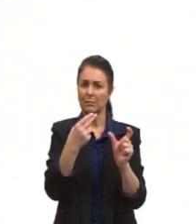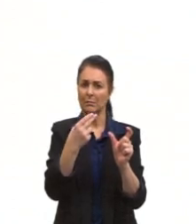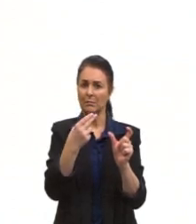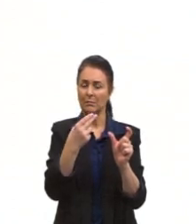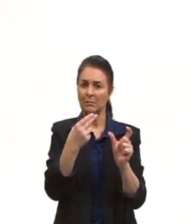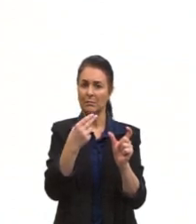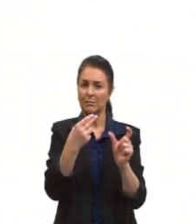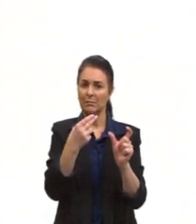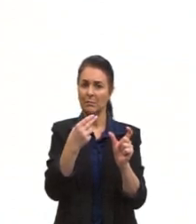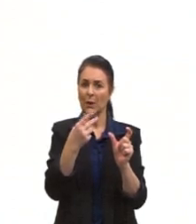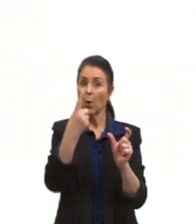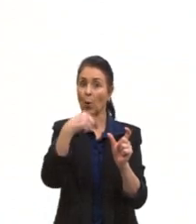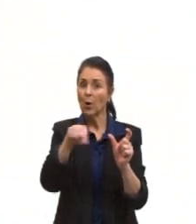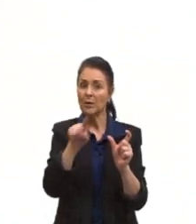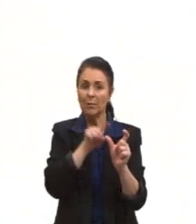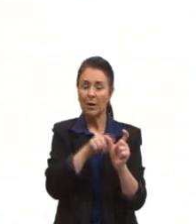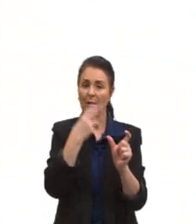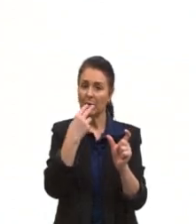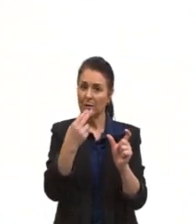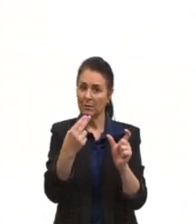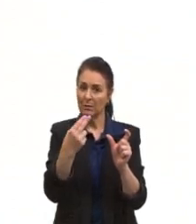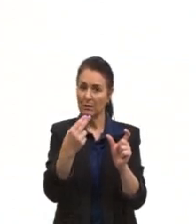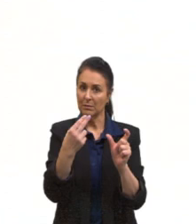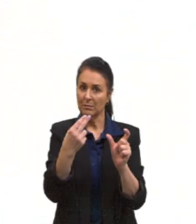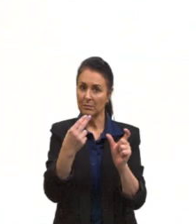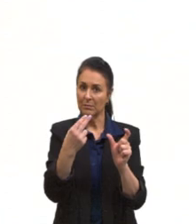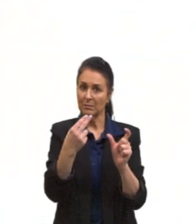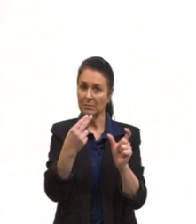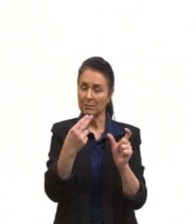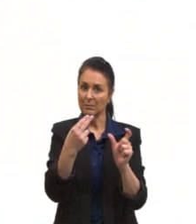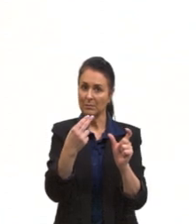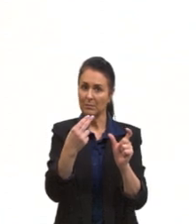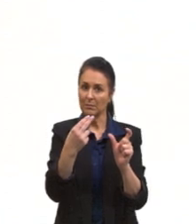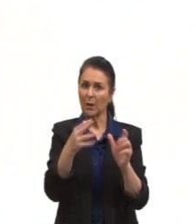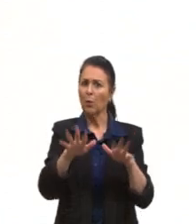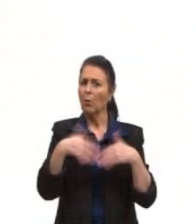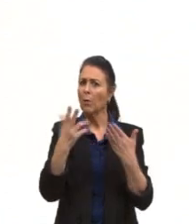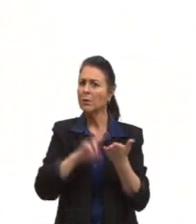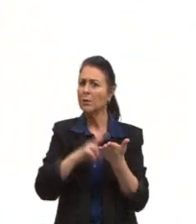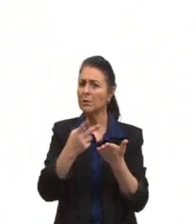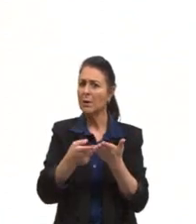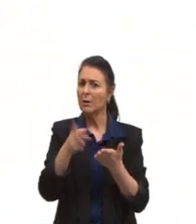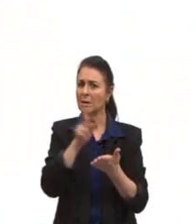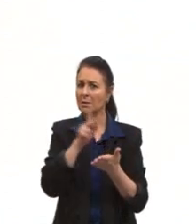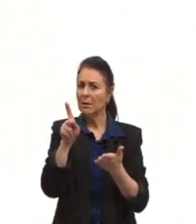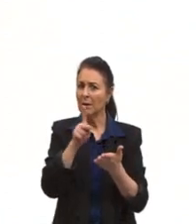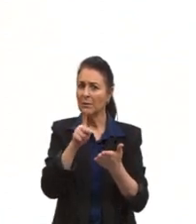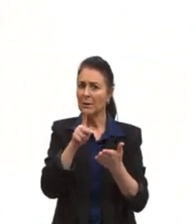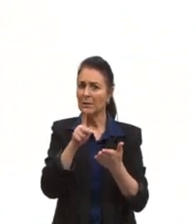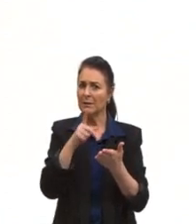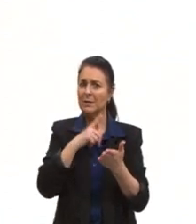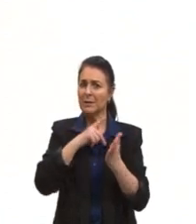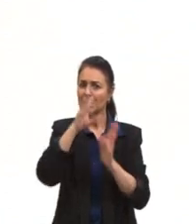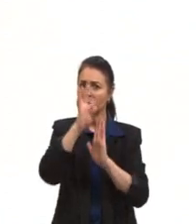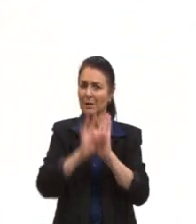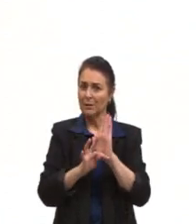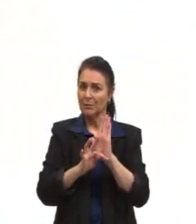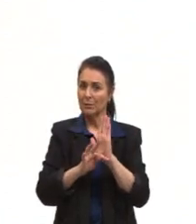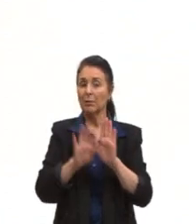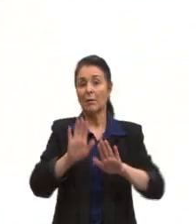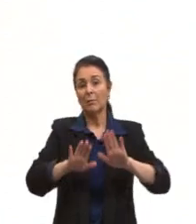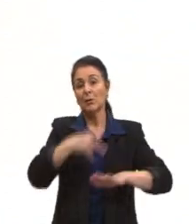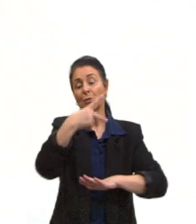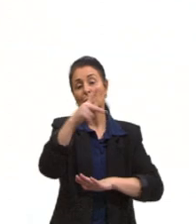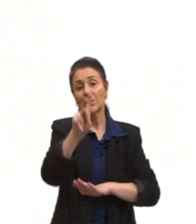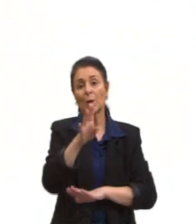ok Eles Sky is the limit Qual é a tradução disso ok pessoal aí vai do seu conhecimento que tu tem de